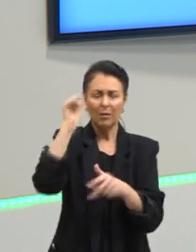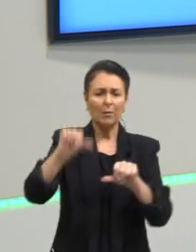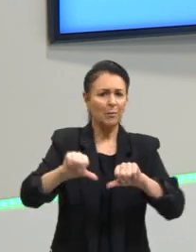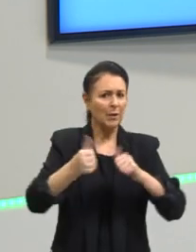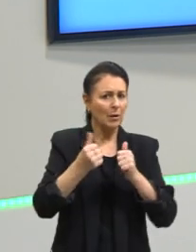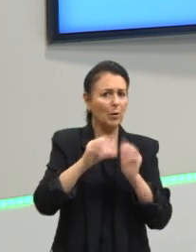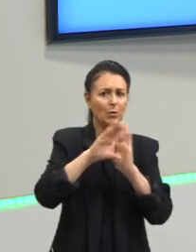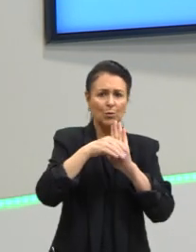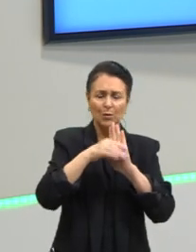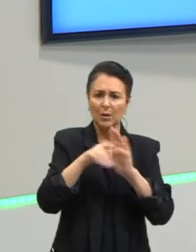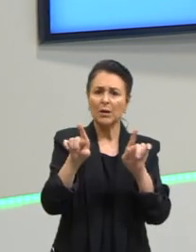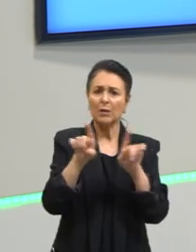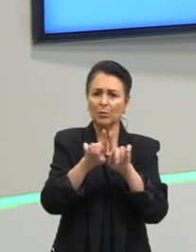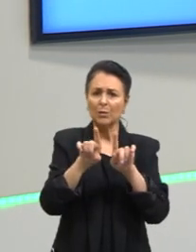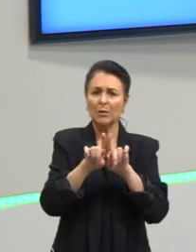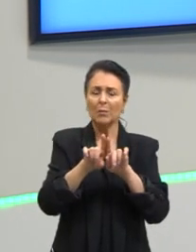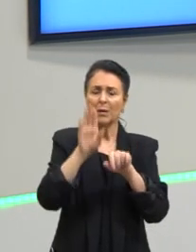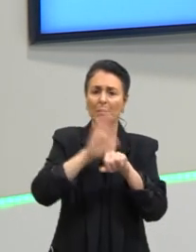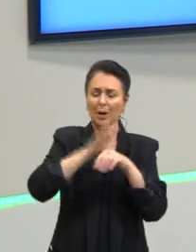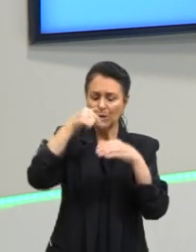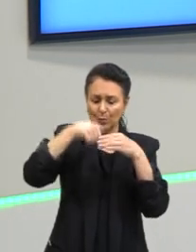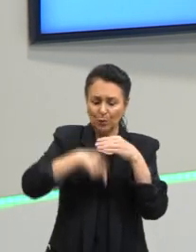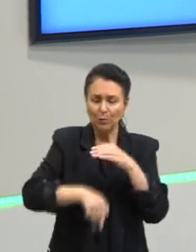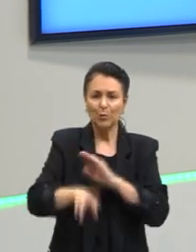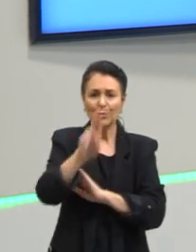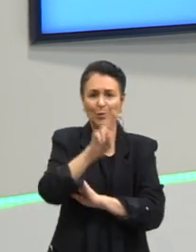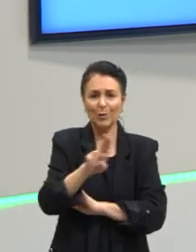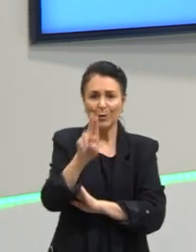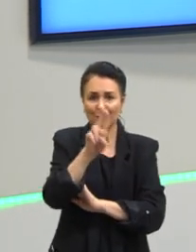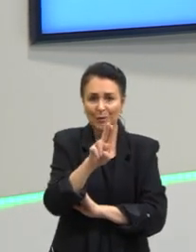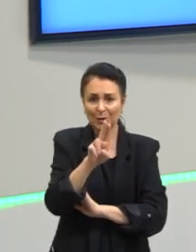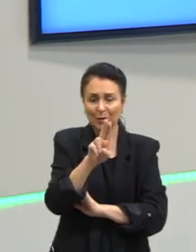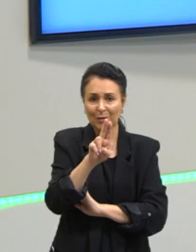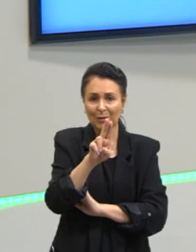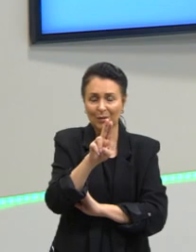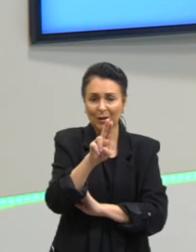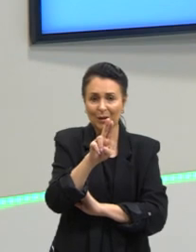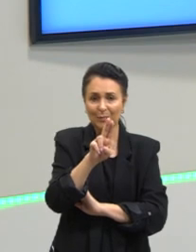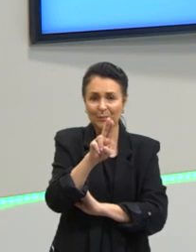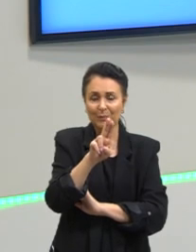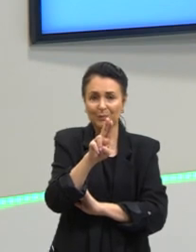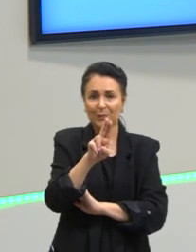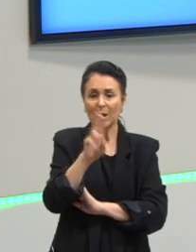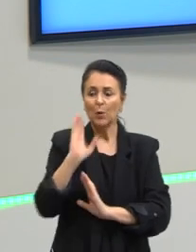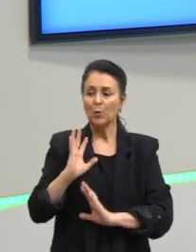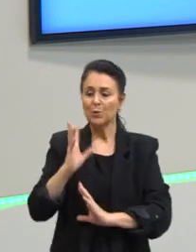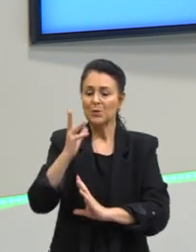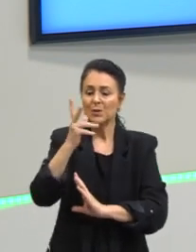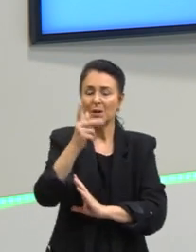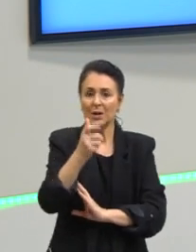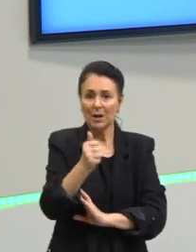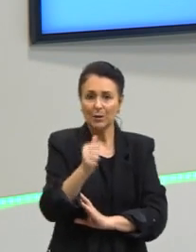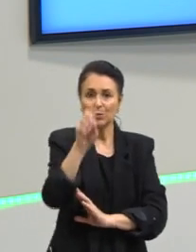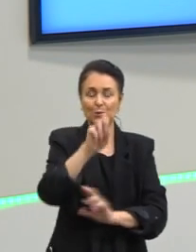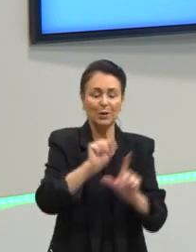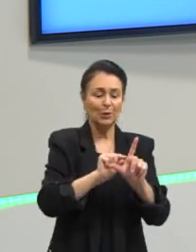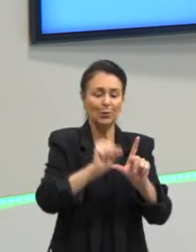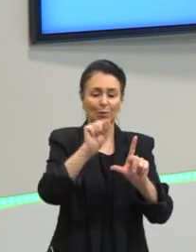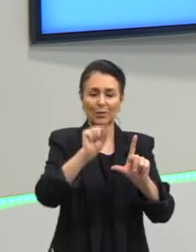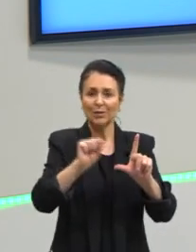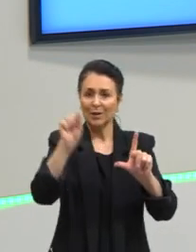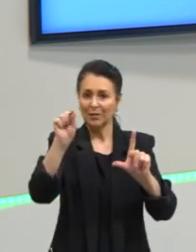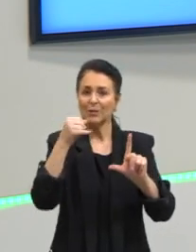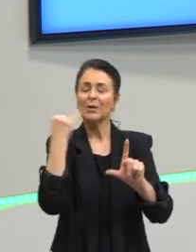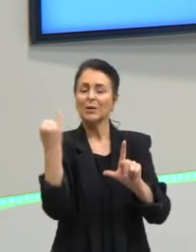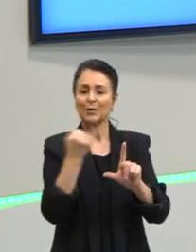se familiarizem também qual a utilização né com a utilização de dados a partir de gráficos é